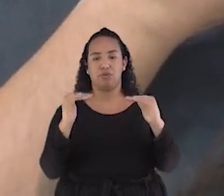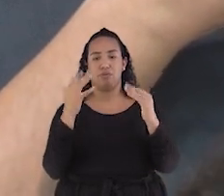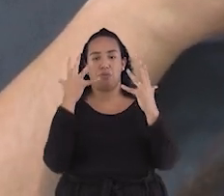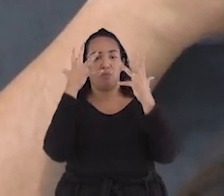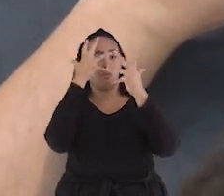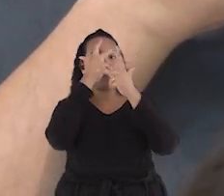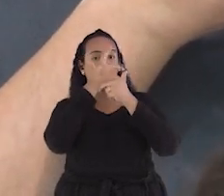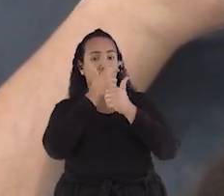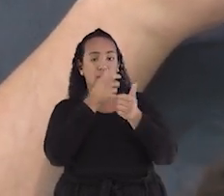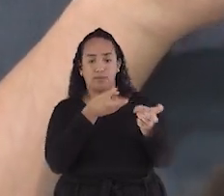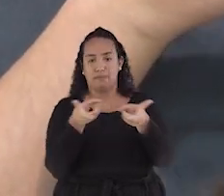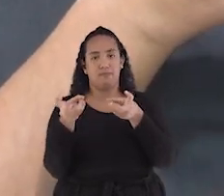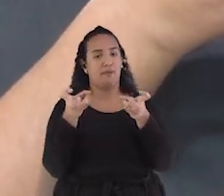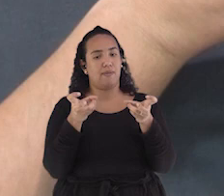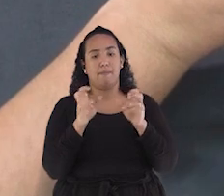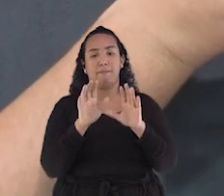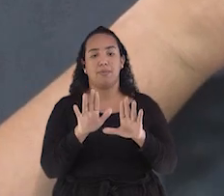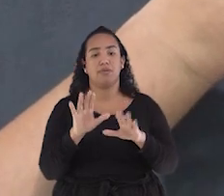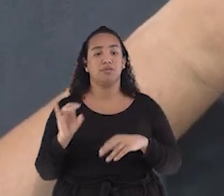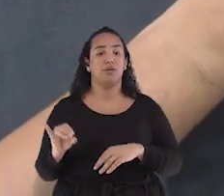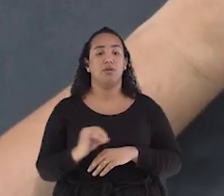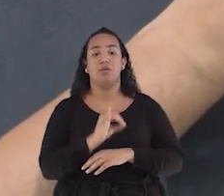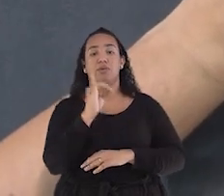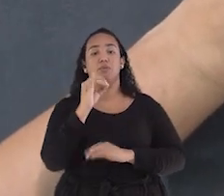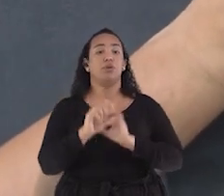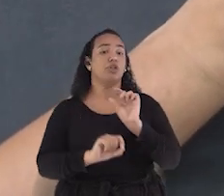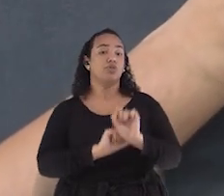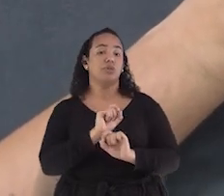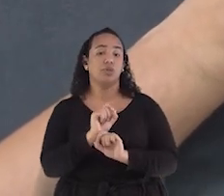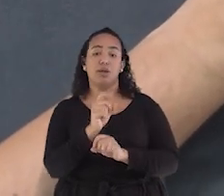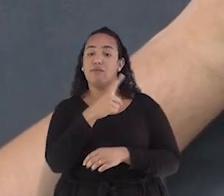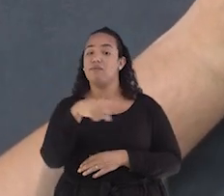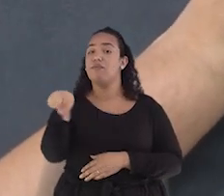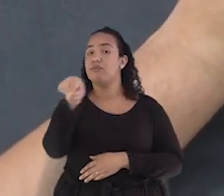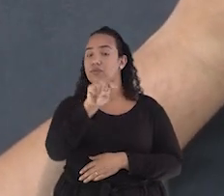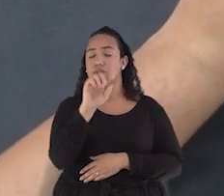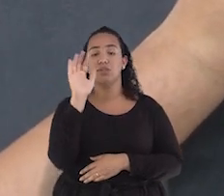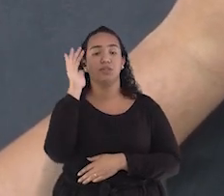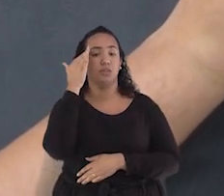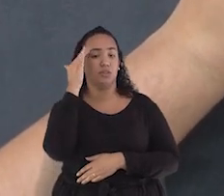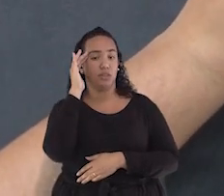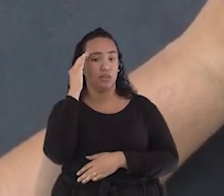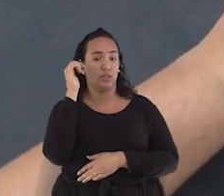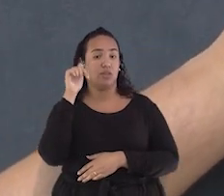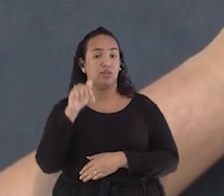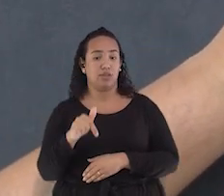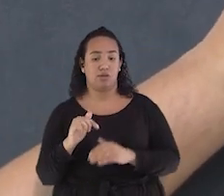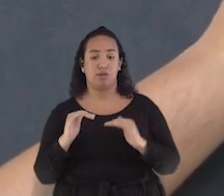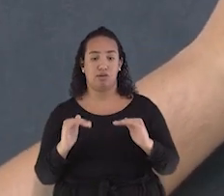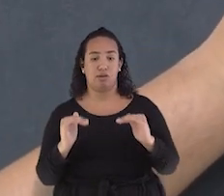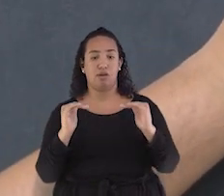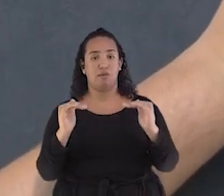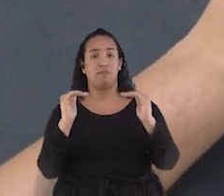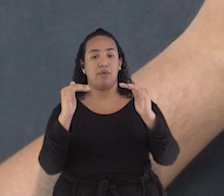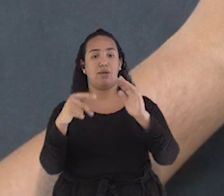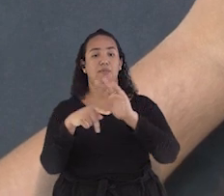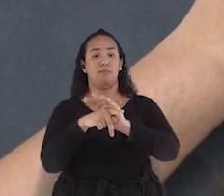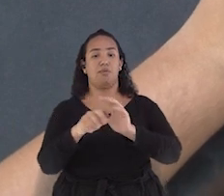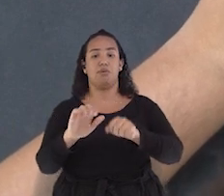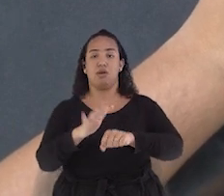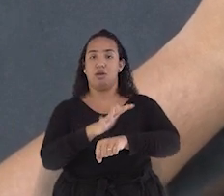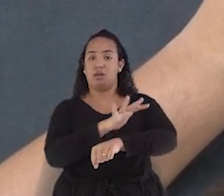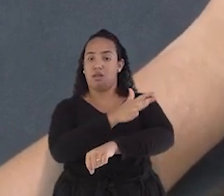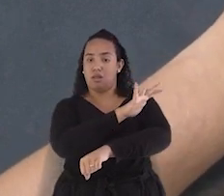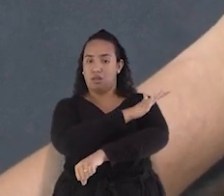tão bonitas visualmente como essas, mas o importante da maquete é a gente entender as camadas que